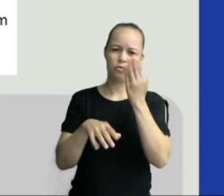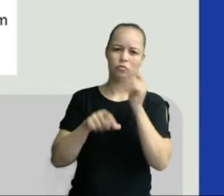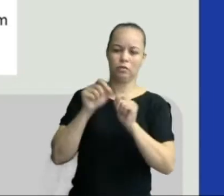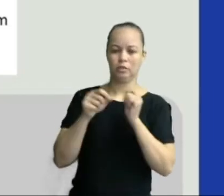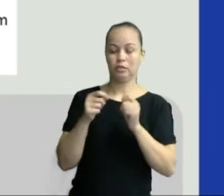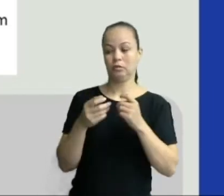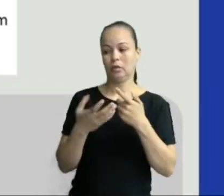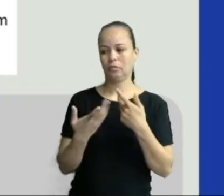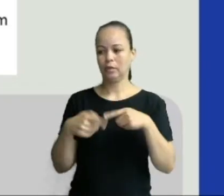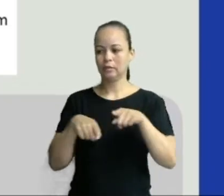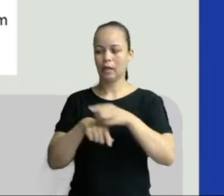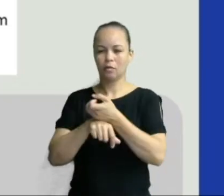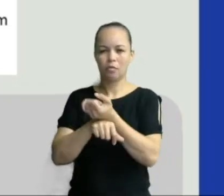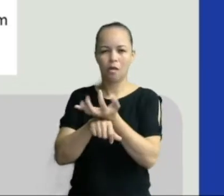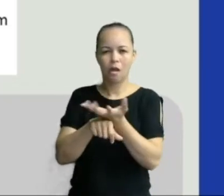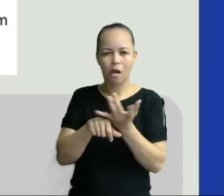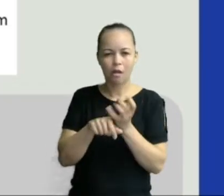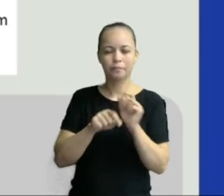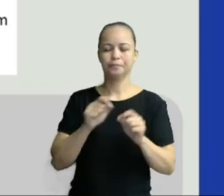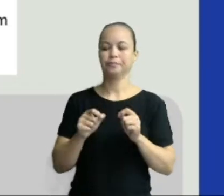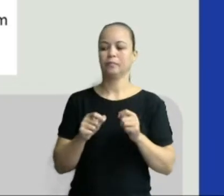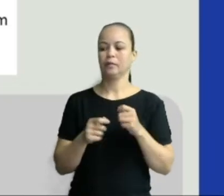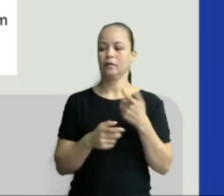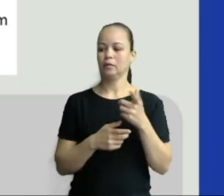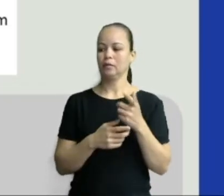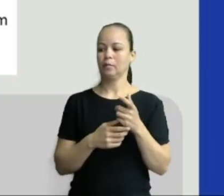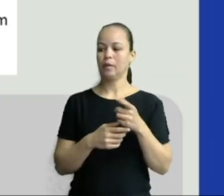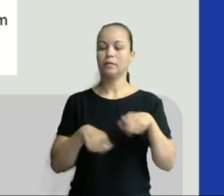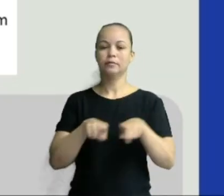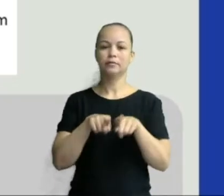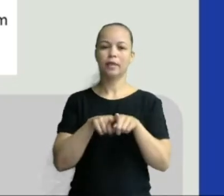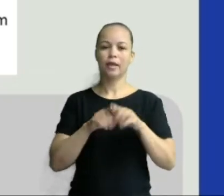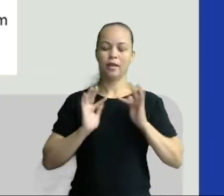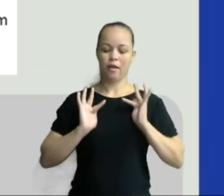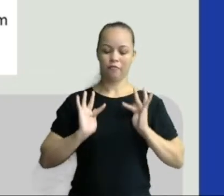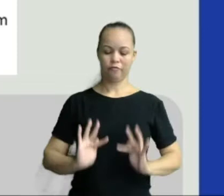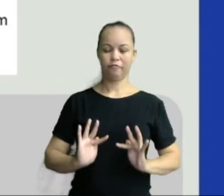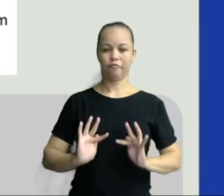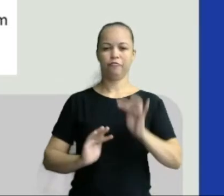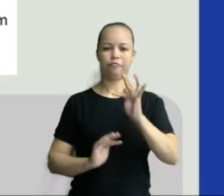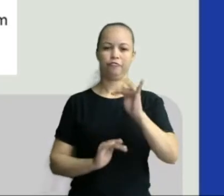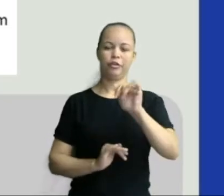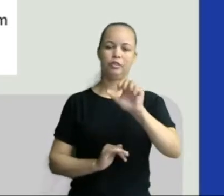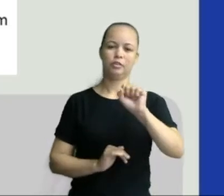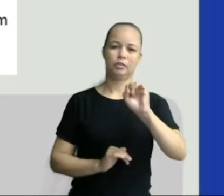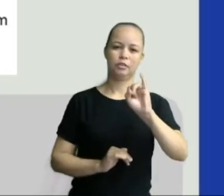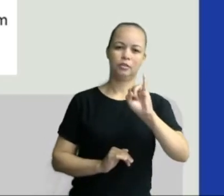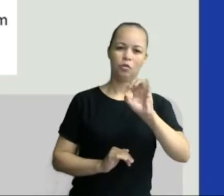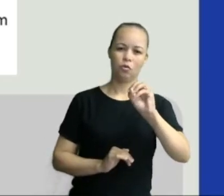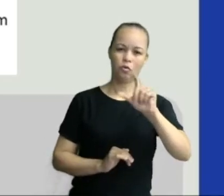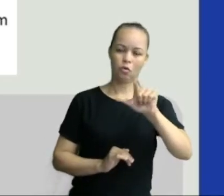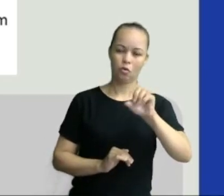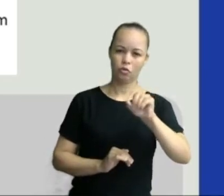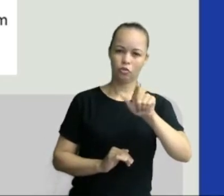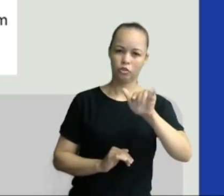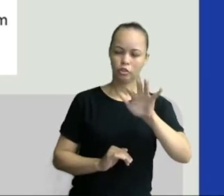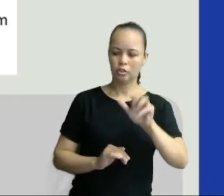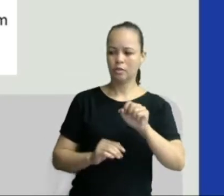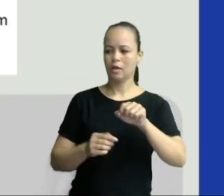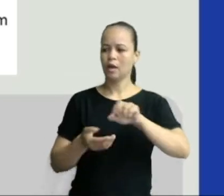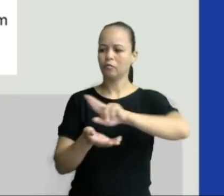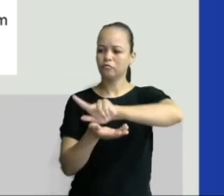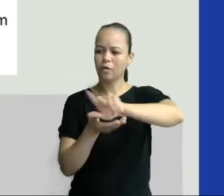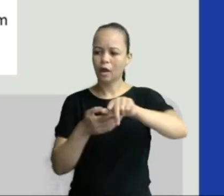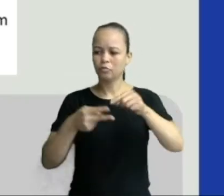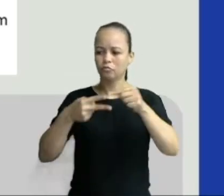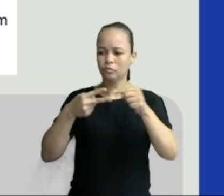também outro aspecto que é importante, que é a questão da fisiologia. A digestão intracelular por fagócito ou por